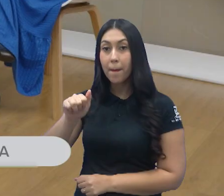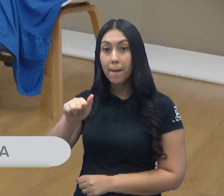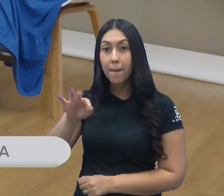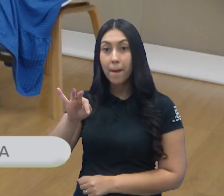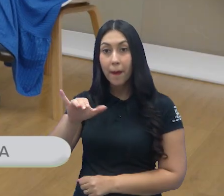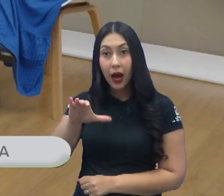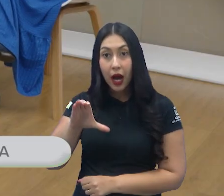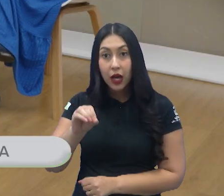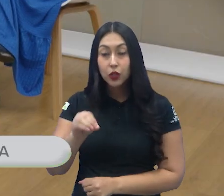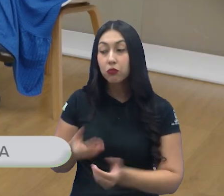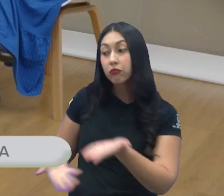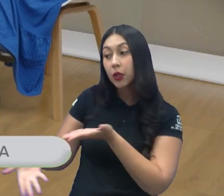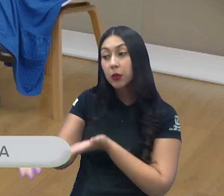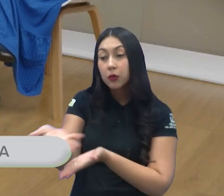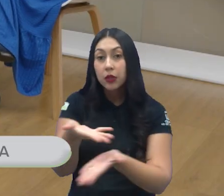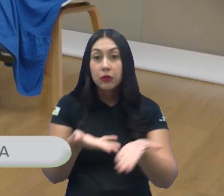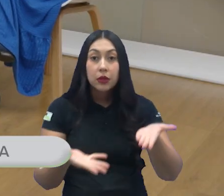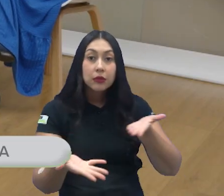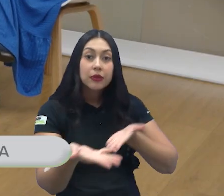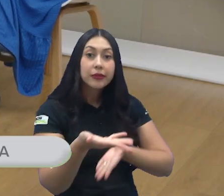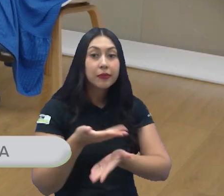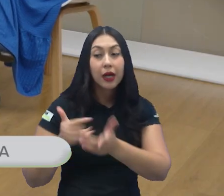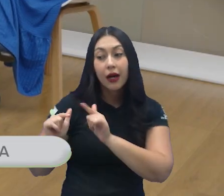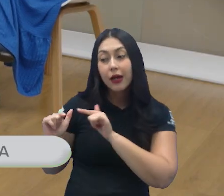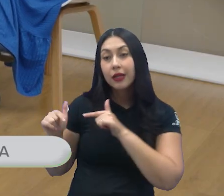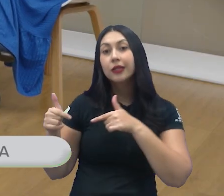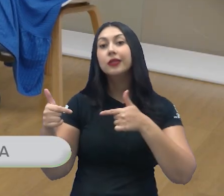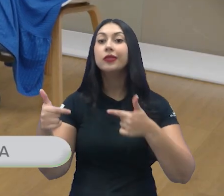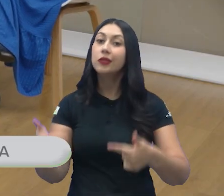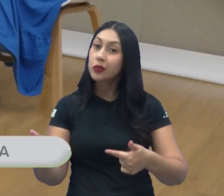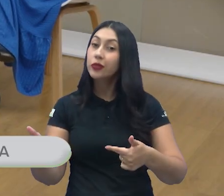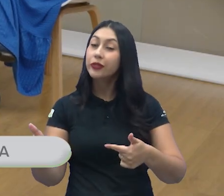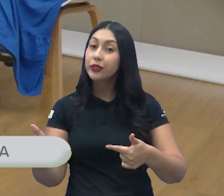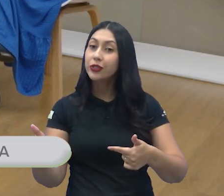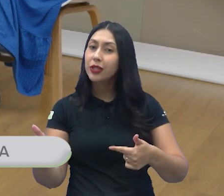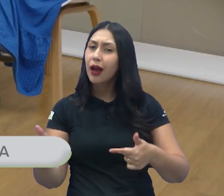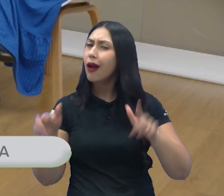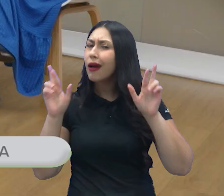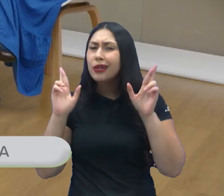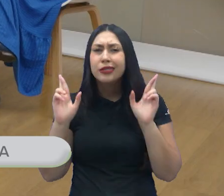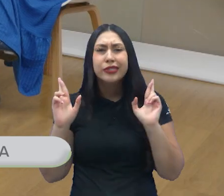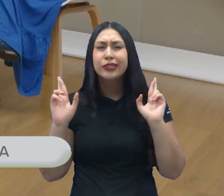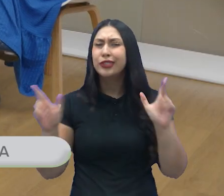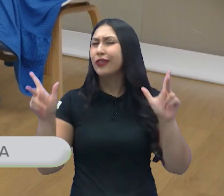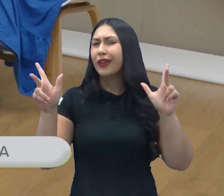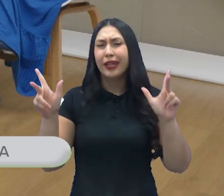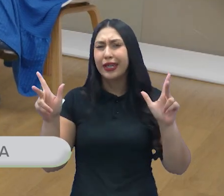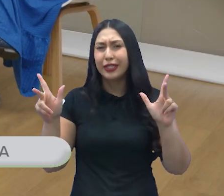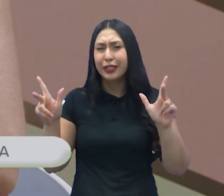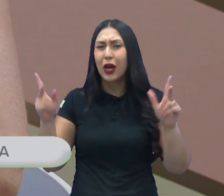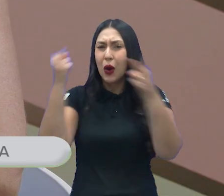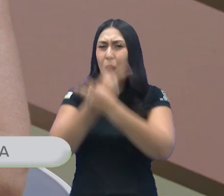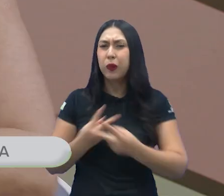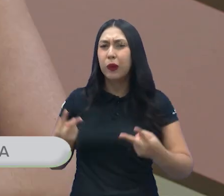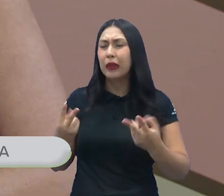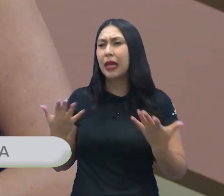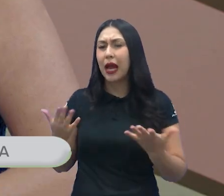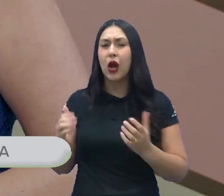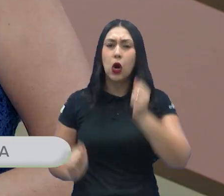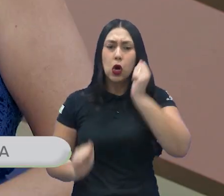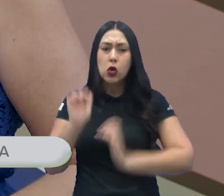o mundo, né, com a ação no mundo externo, é bem diferente do colérico. O colérico vai lá e faz e resolve,